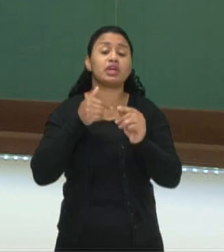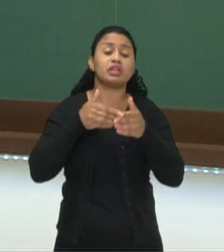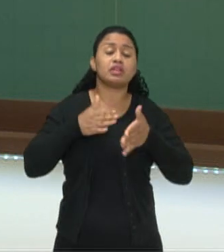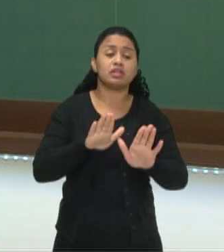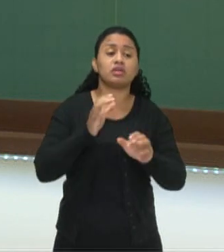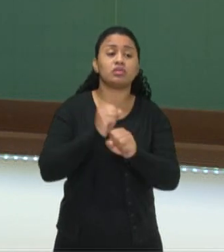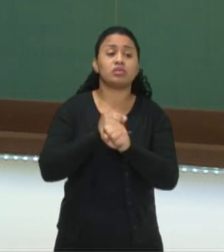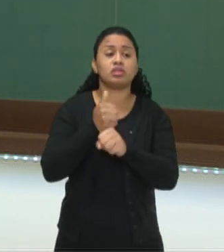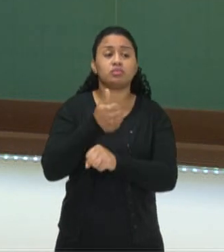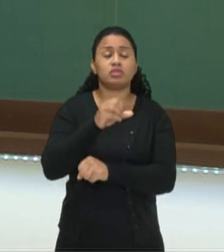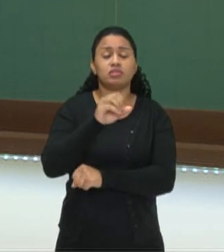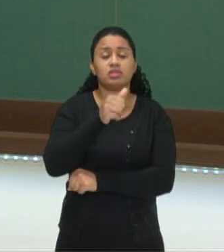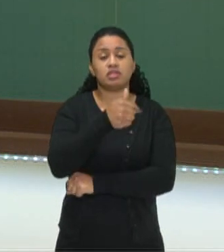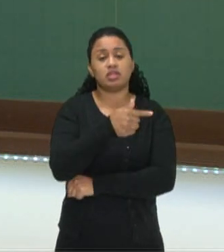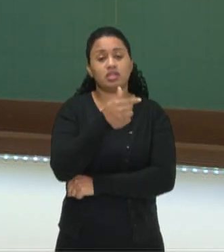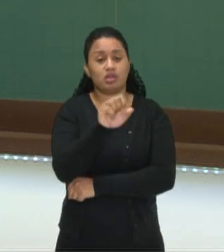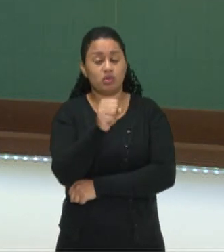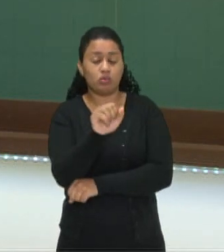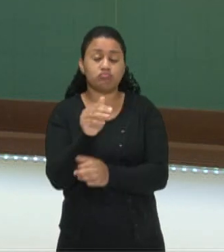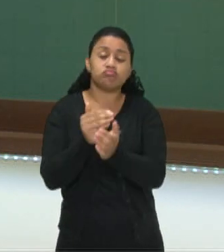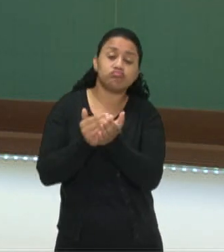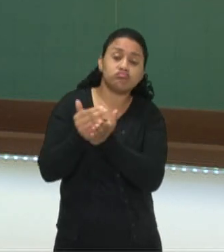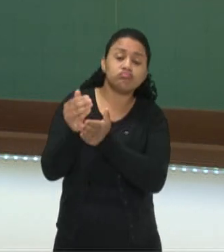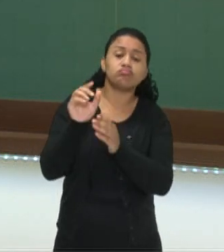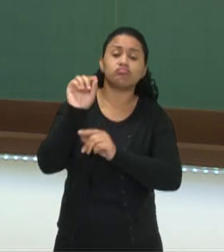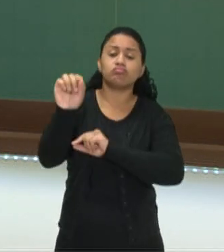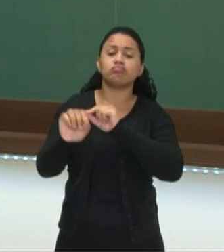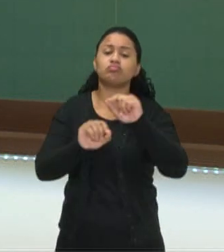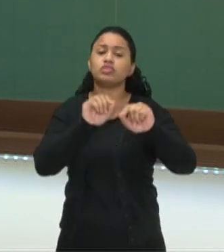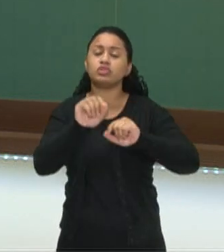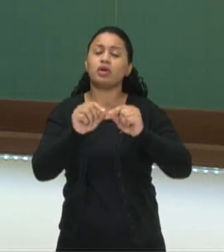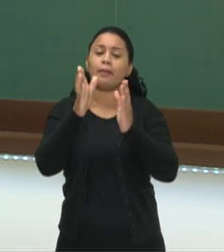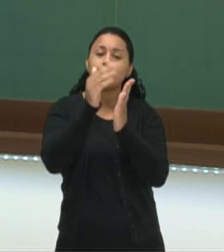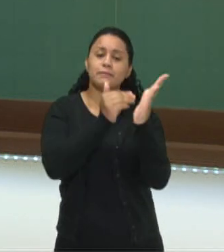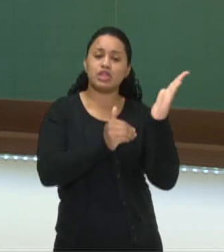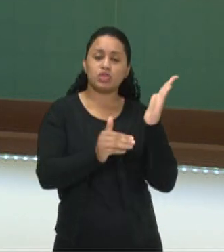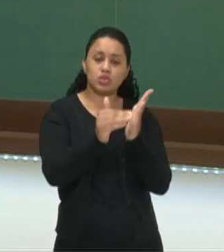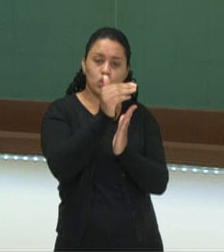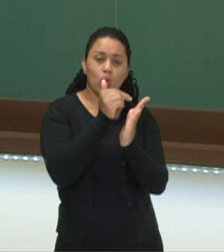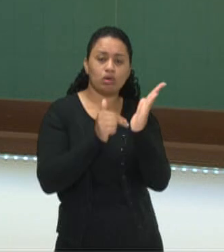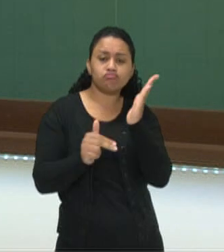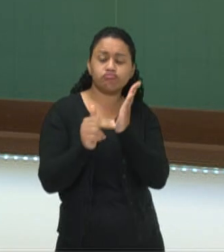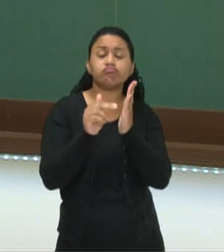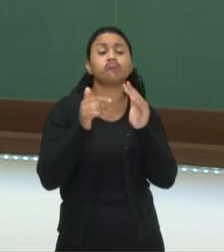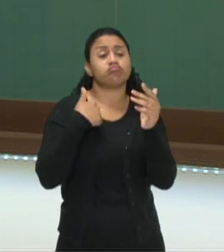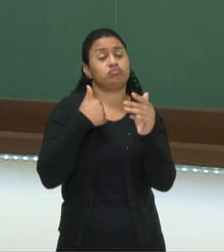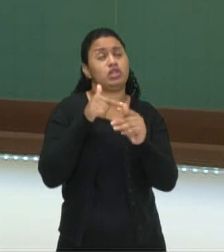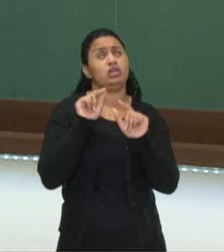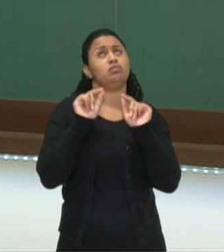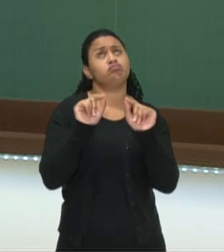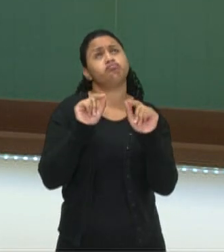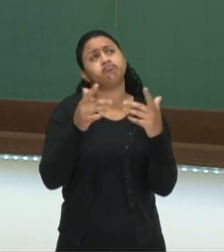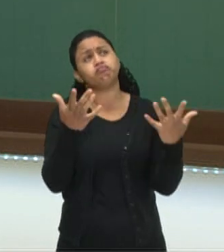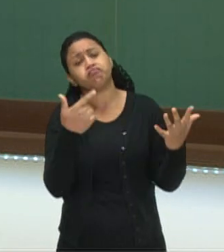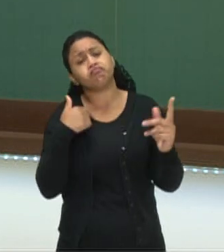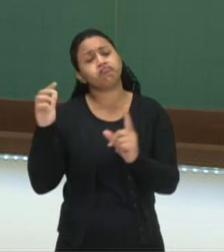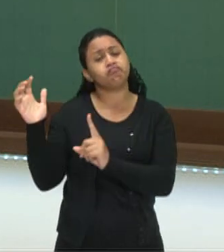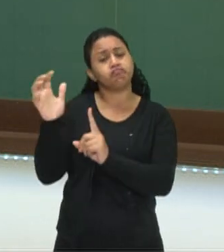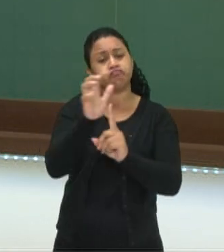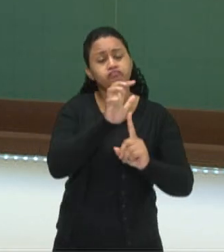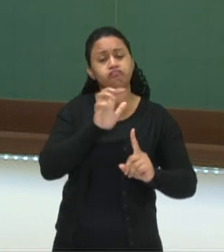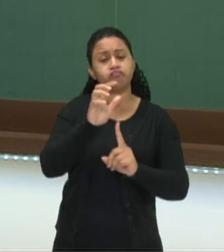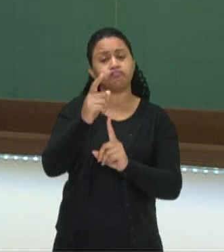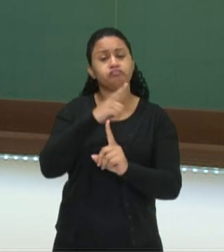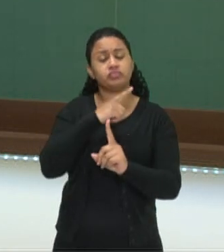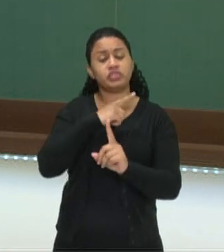1878, e ele começou sendo um pintor normal. Ele era muito vamos colocar essa influência dele, a maior influência